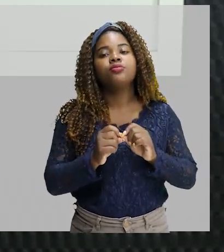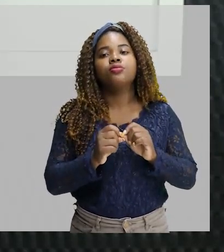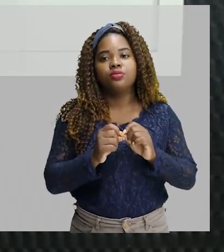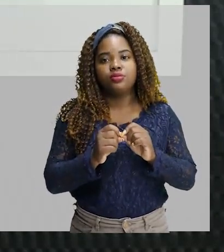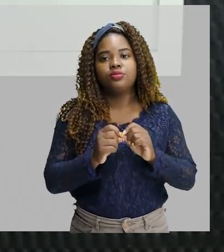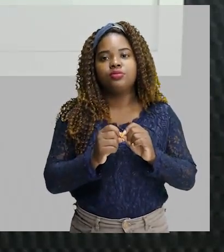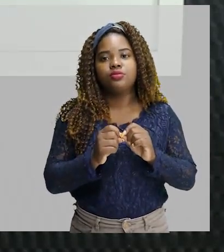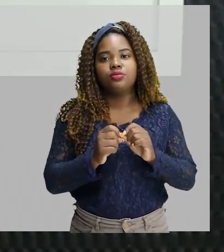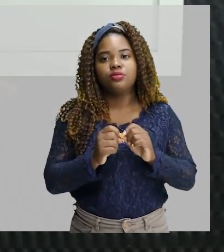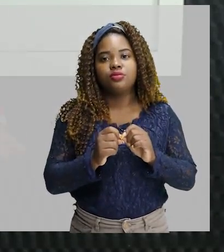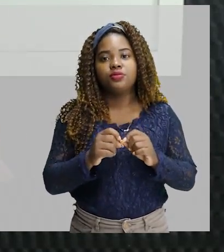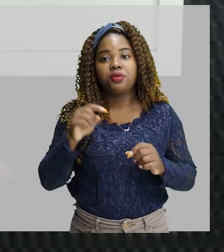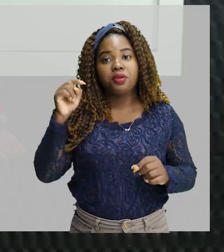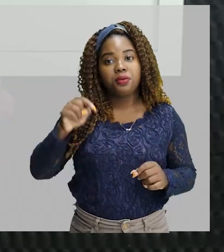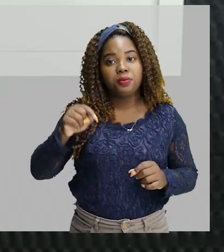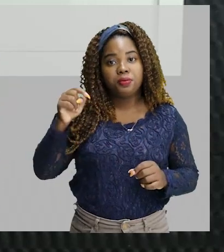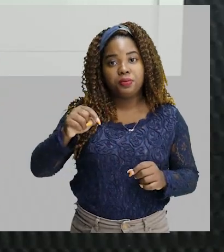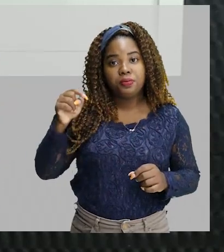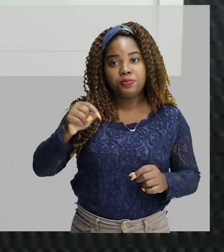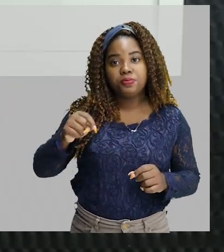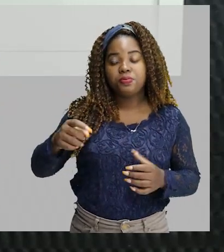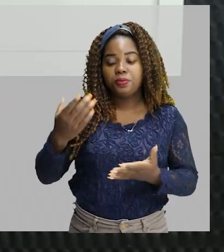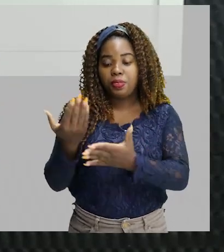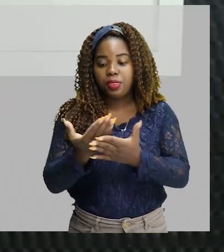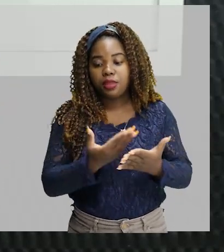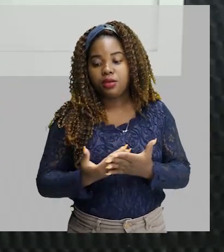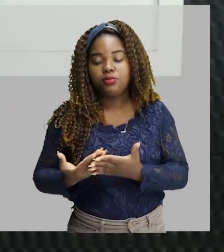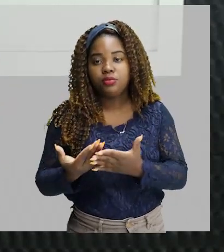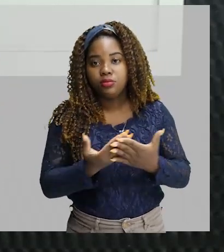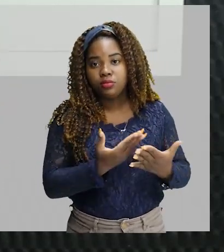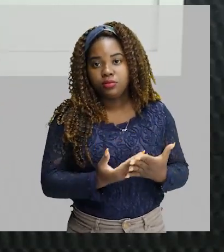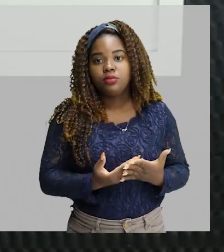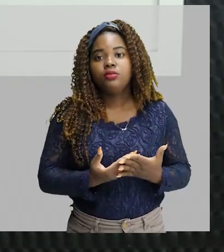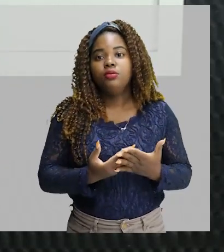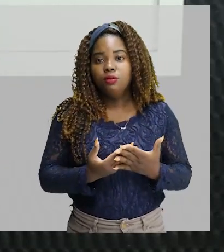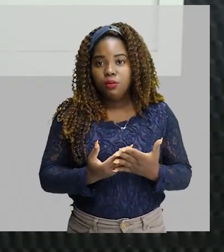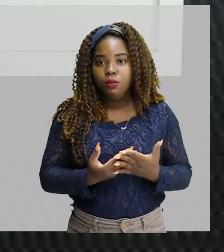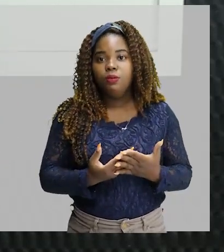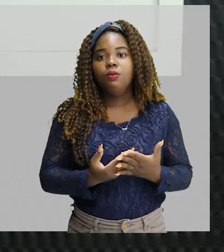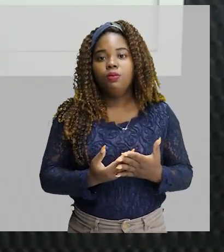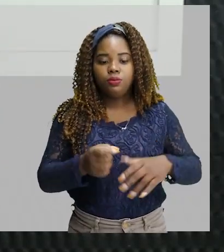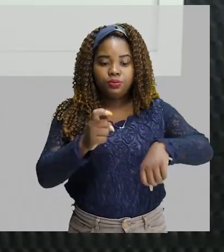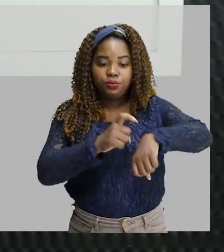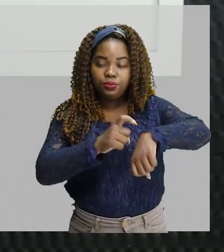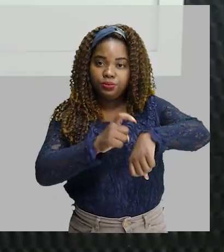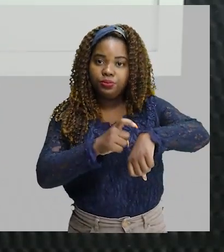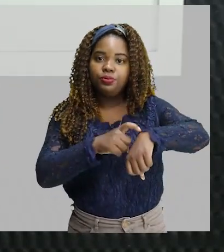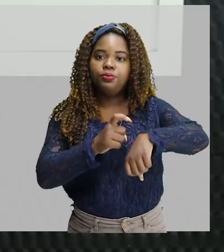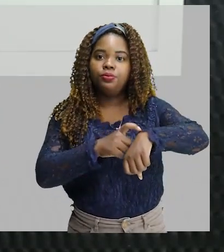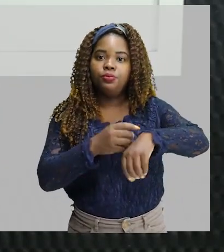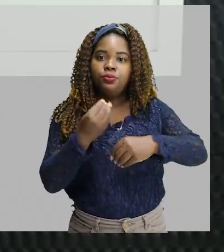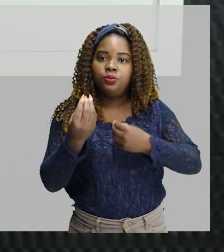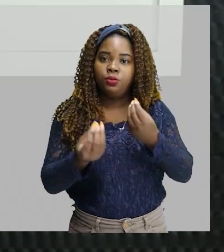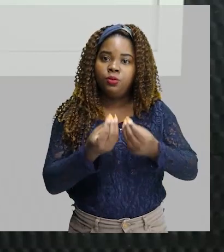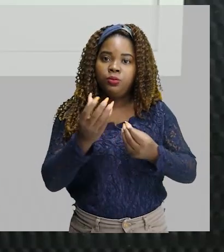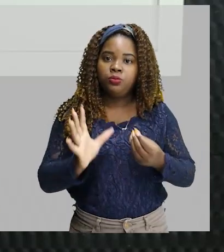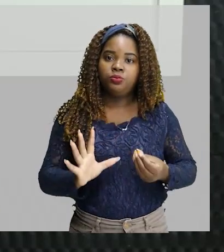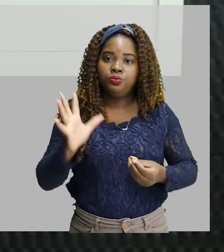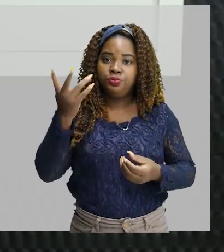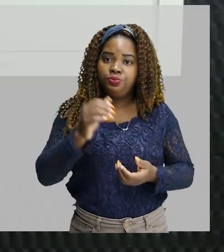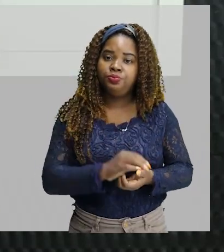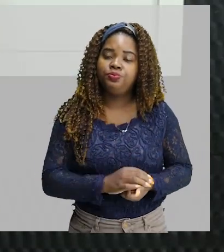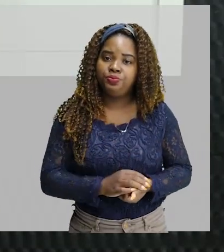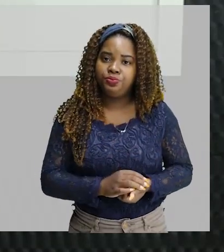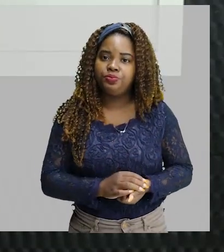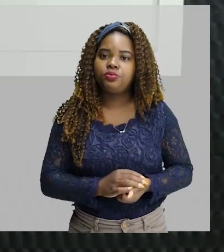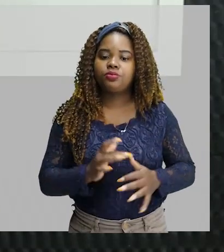que é importante nesta modalidade que nós estamos aqui, neste momento que nós estamos, nesta forma de passar o conteúdo, que é